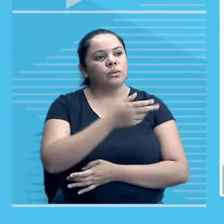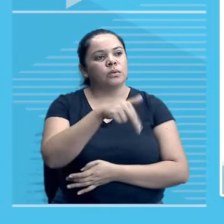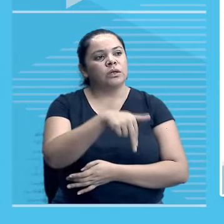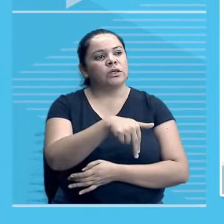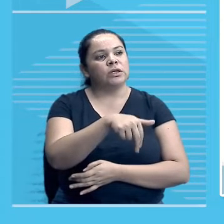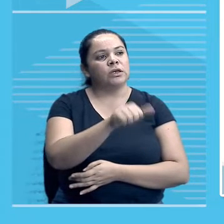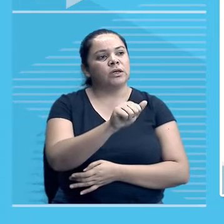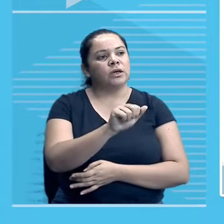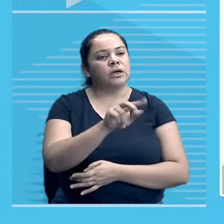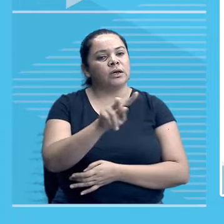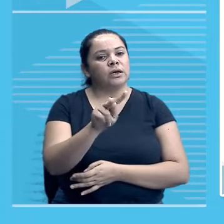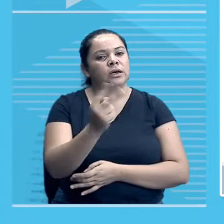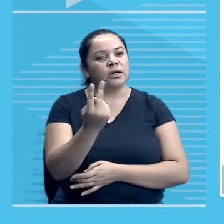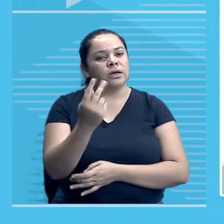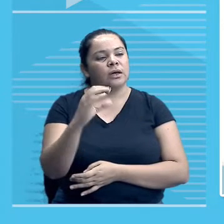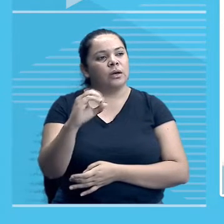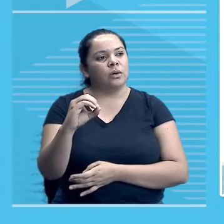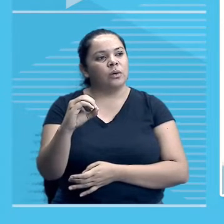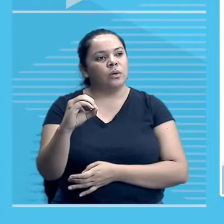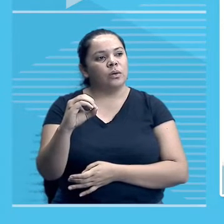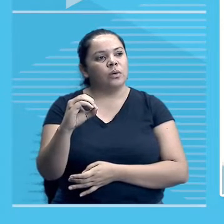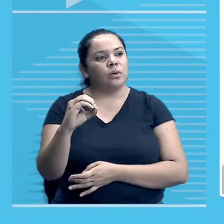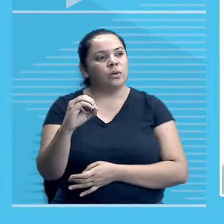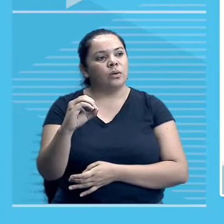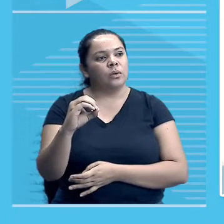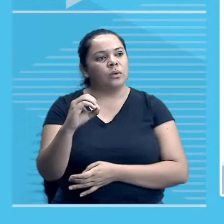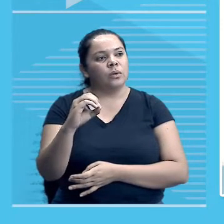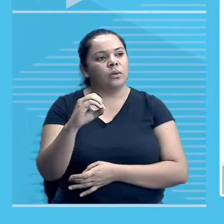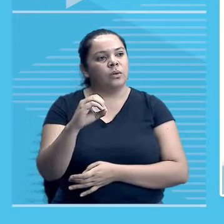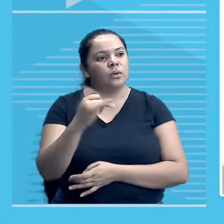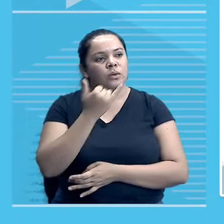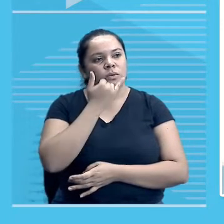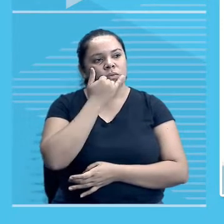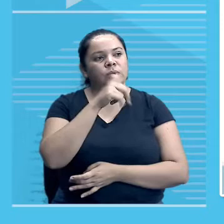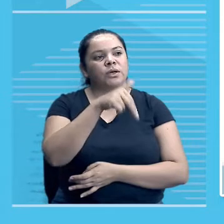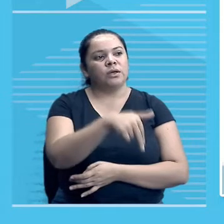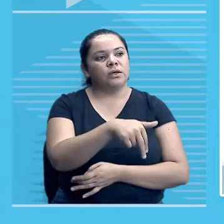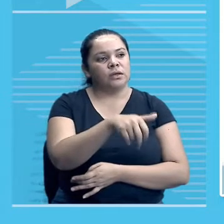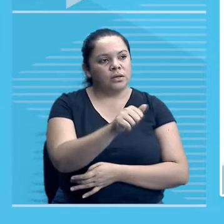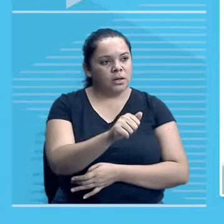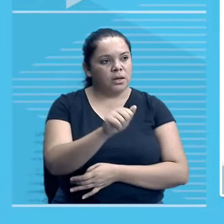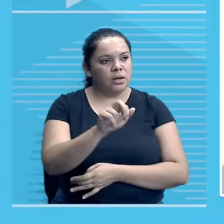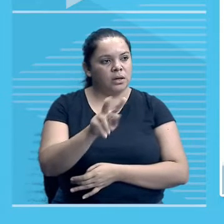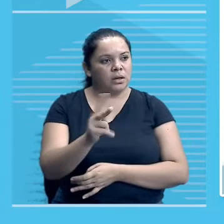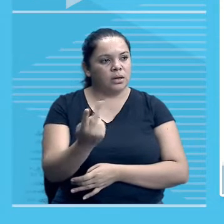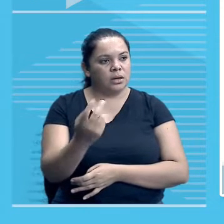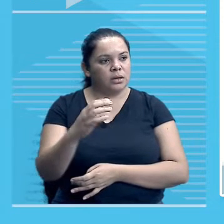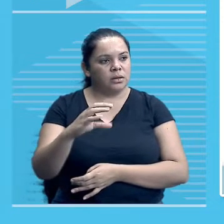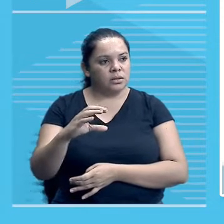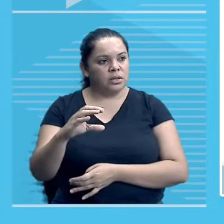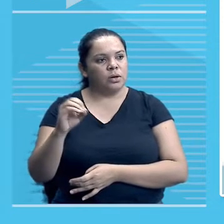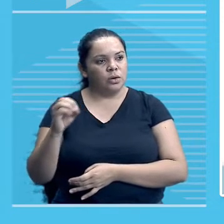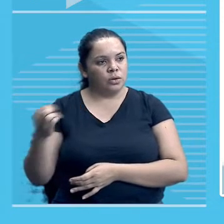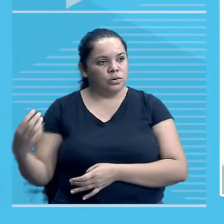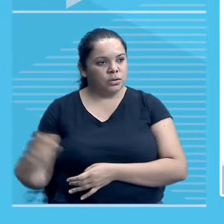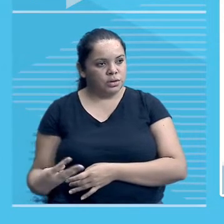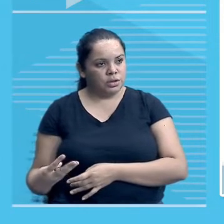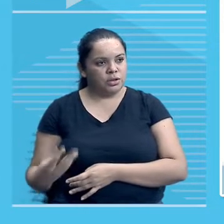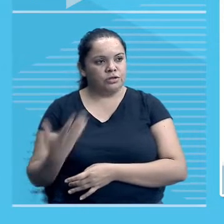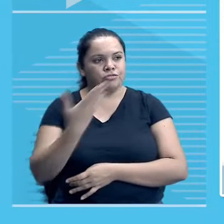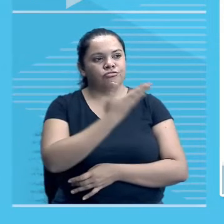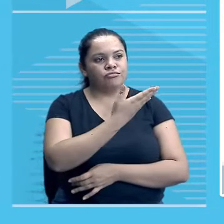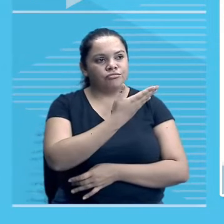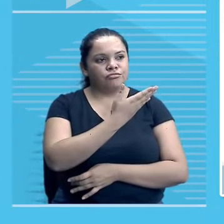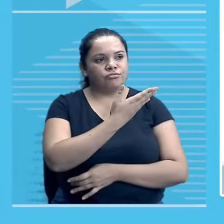sódio, também chamado de hidrogenocarbonato de sódio, ou simplesmente bicarbonato de